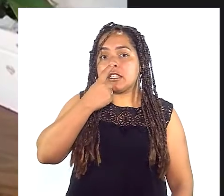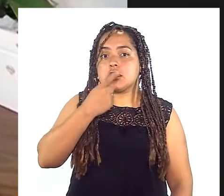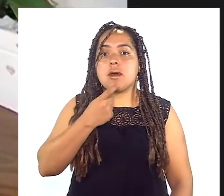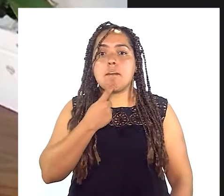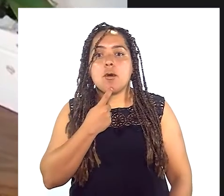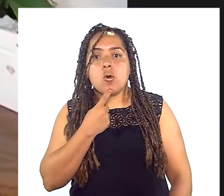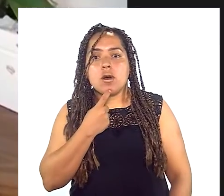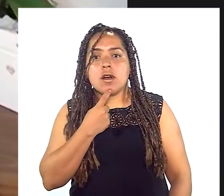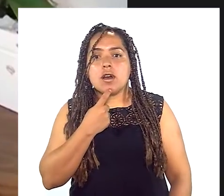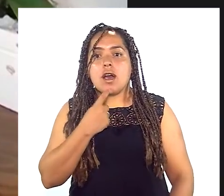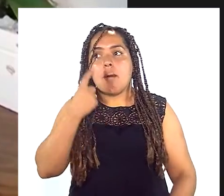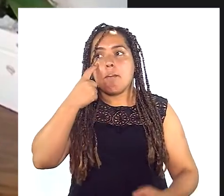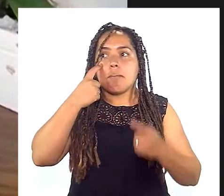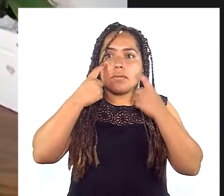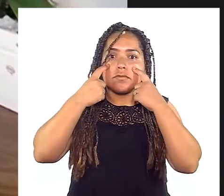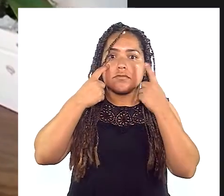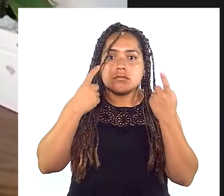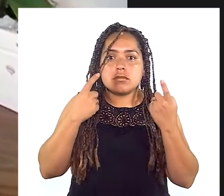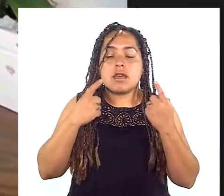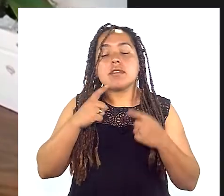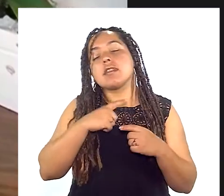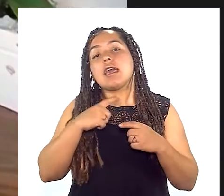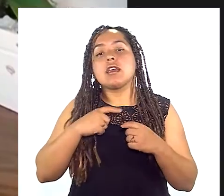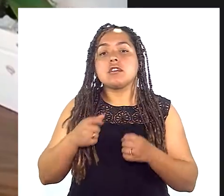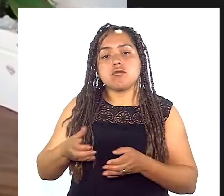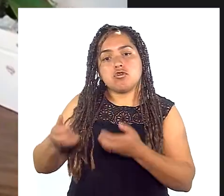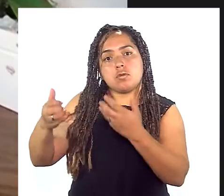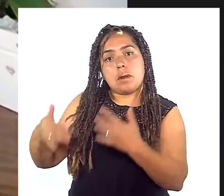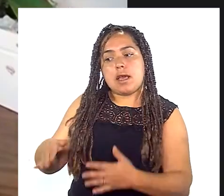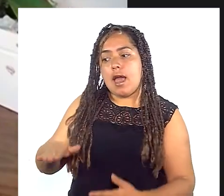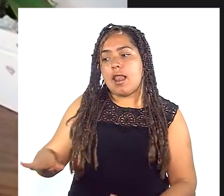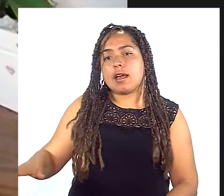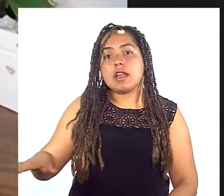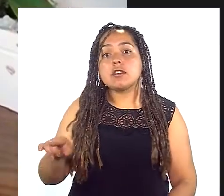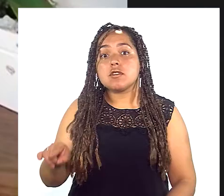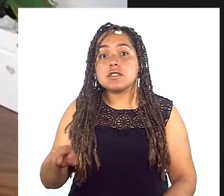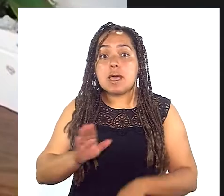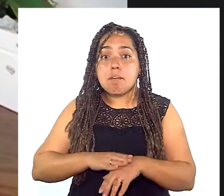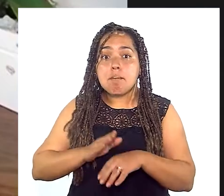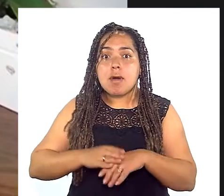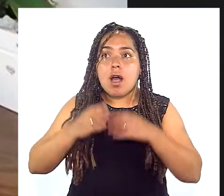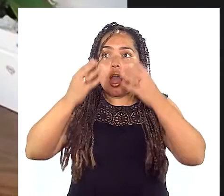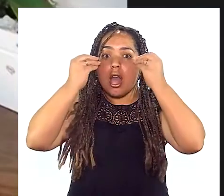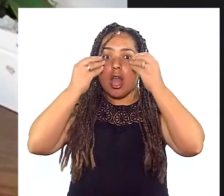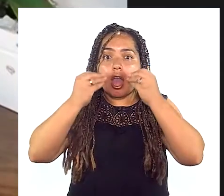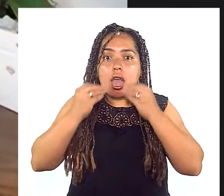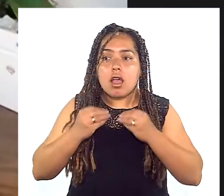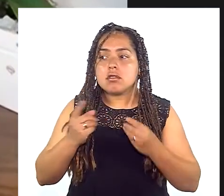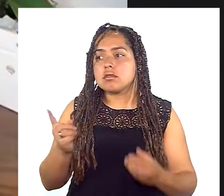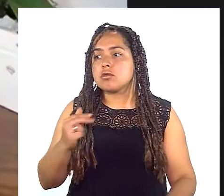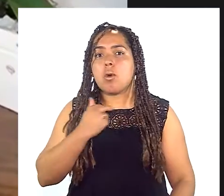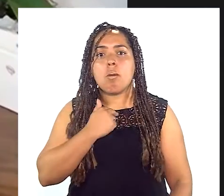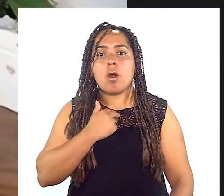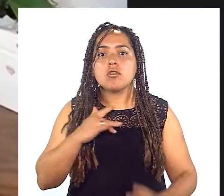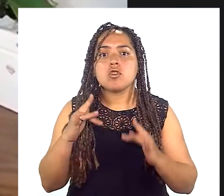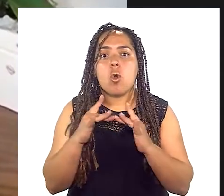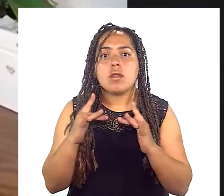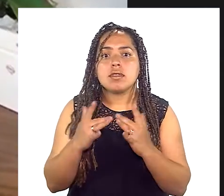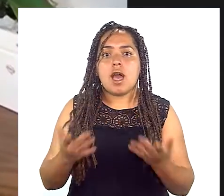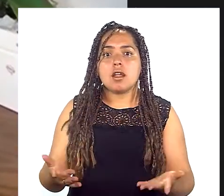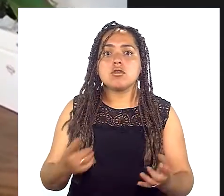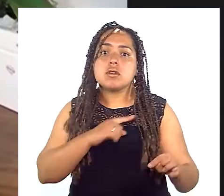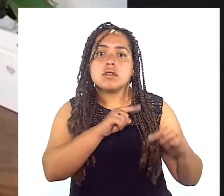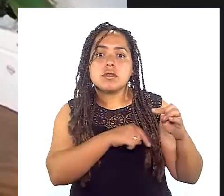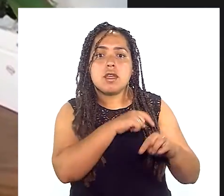dos aerosóis, pelo nariz e pela boca, pelas conjuntivas. Então, explicar para a criança, olha, se você toda hora coloca a